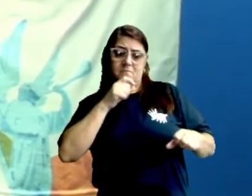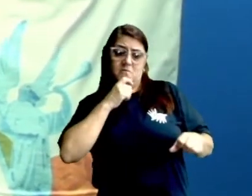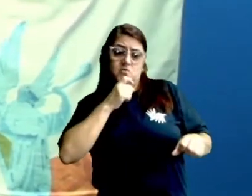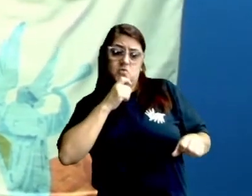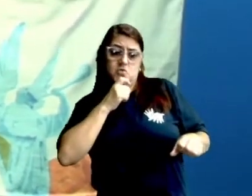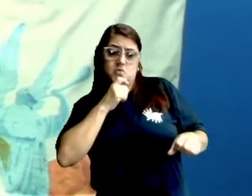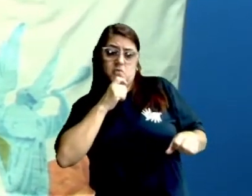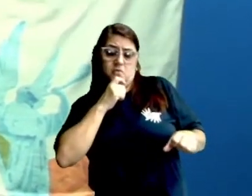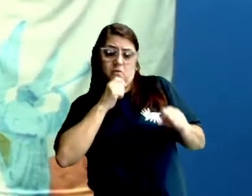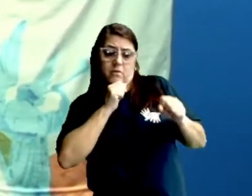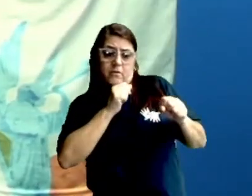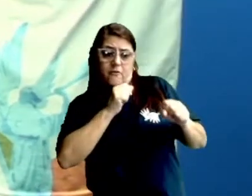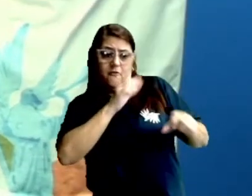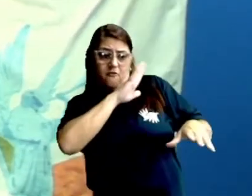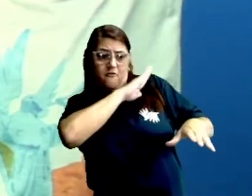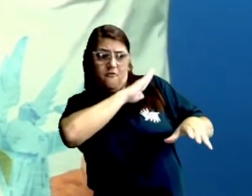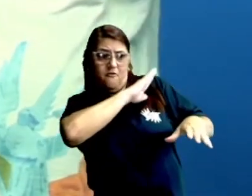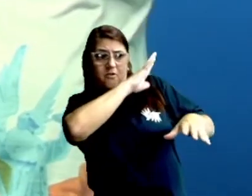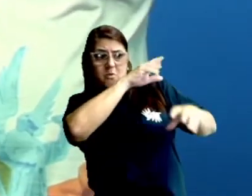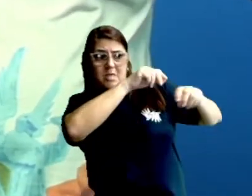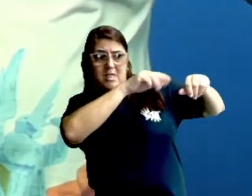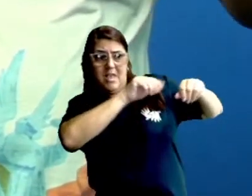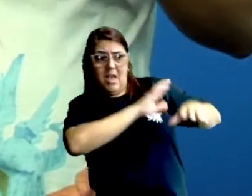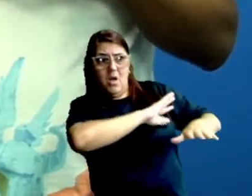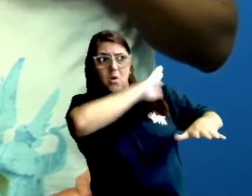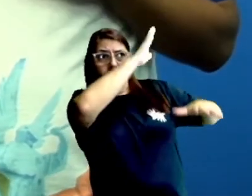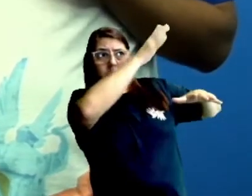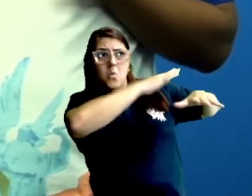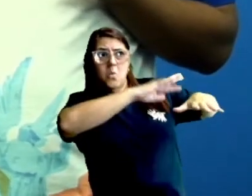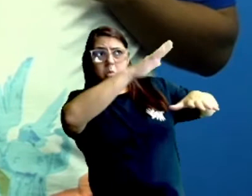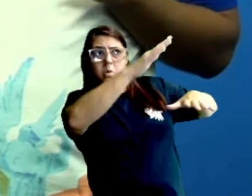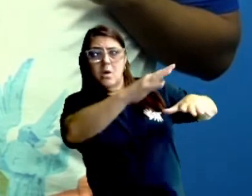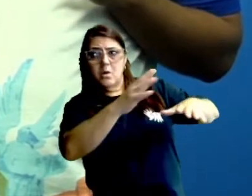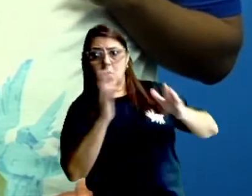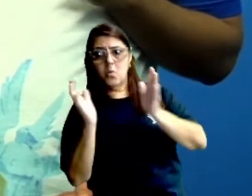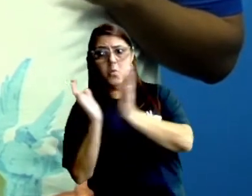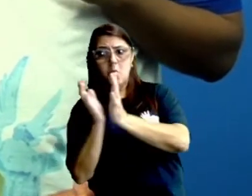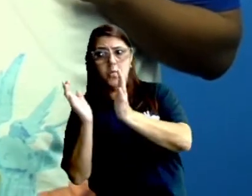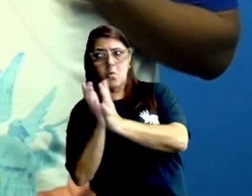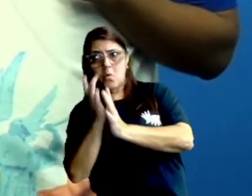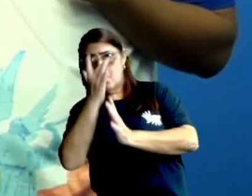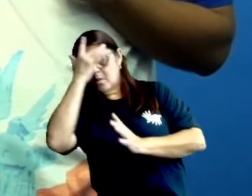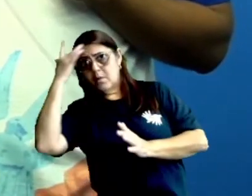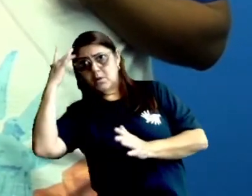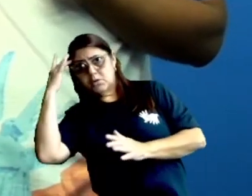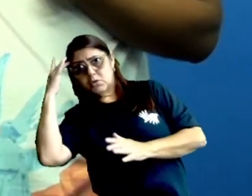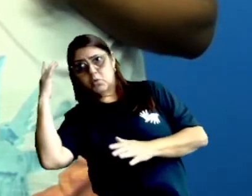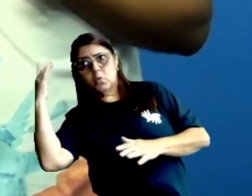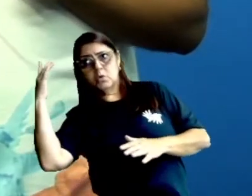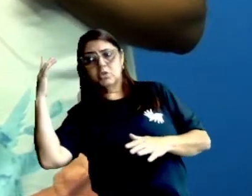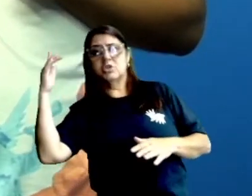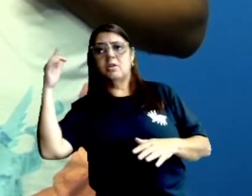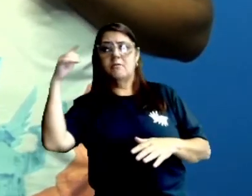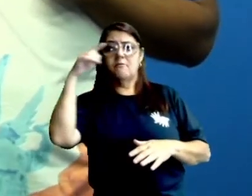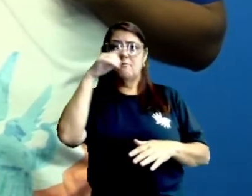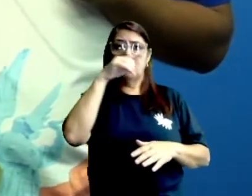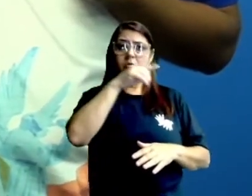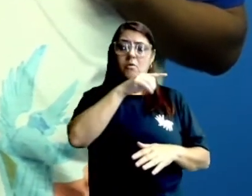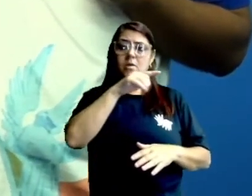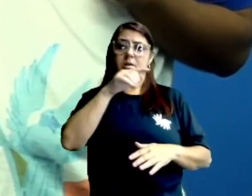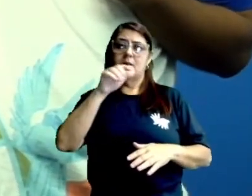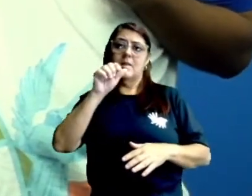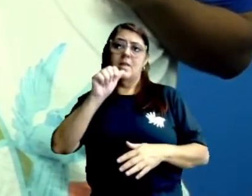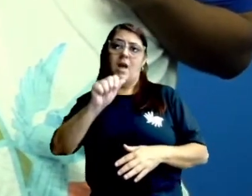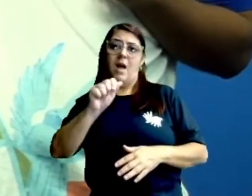ficou extremamente frio, e parte da Terra ela congelou. E aí grupos humanos, eles vieram de Ásia